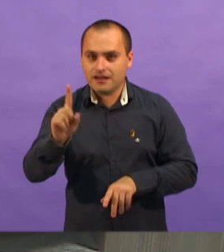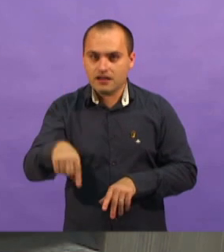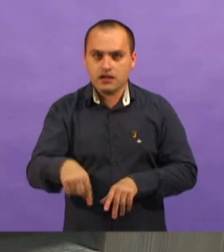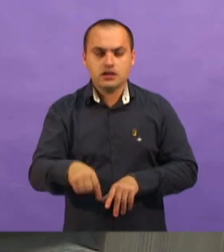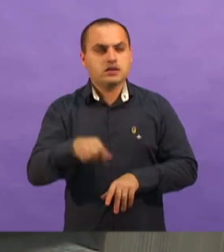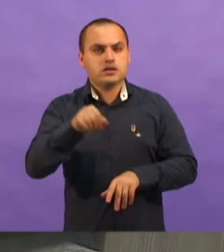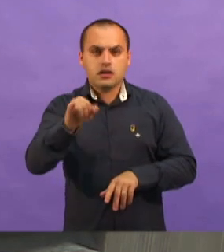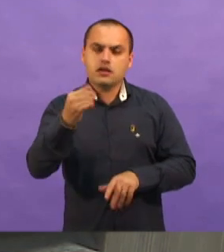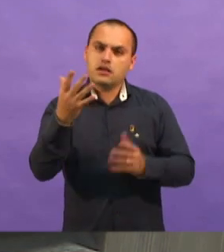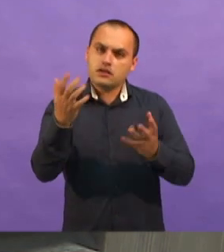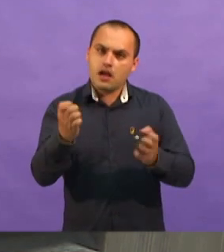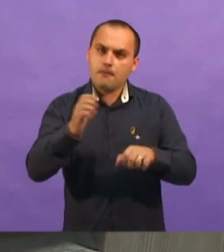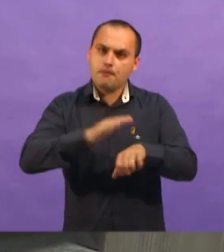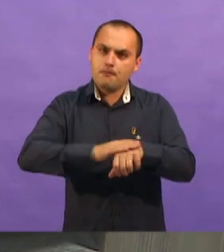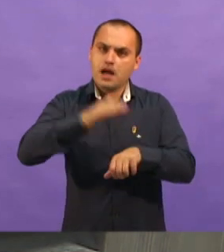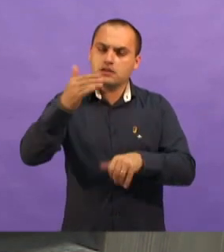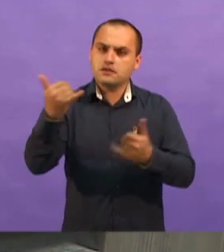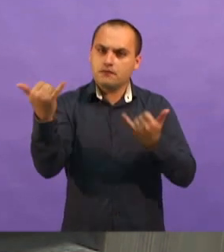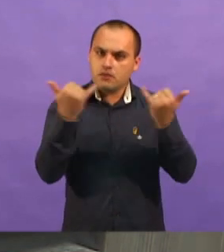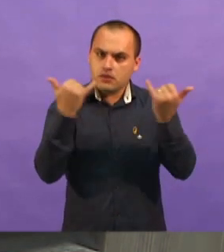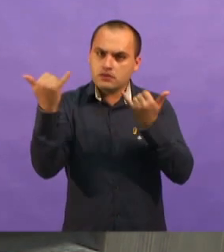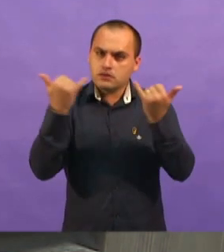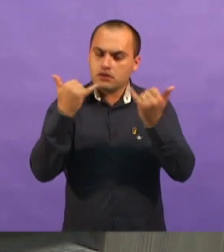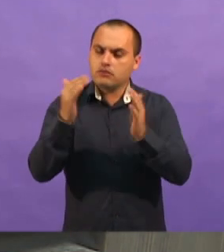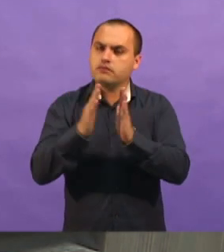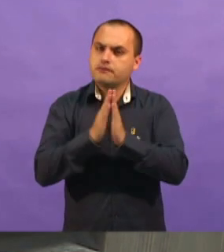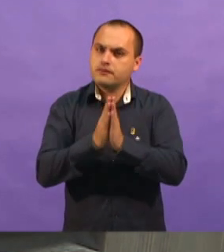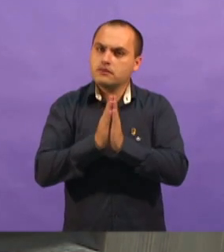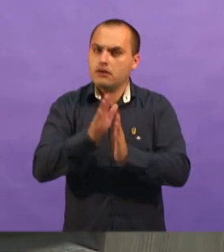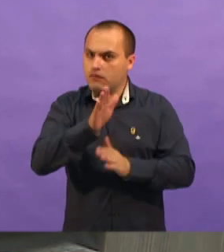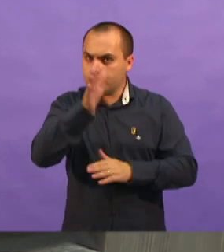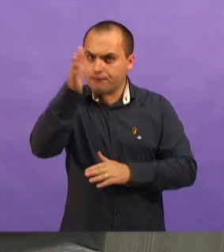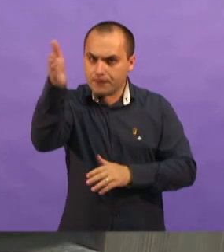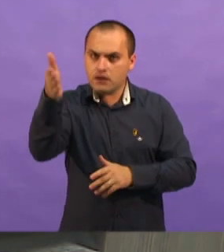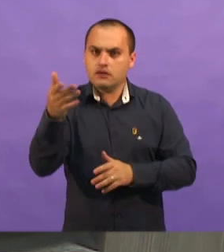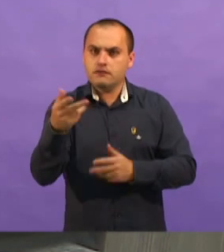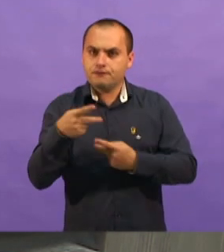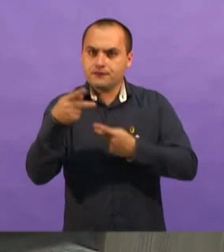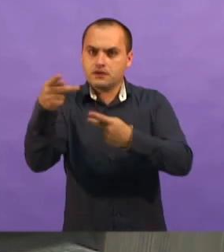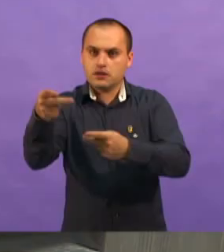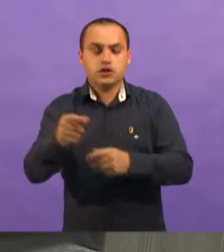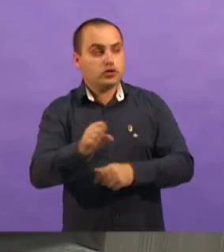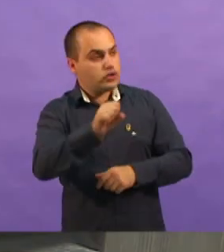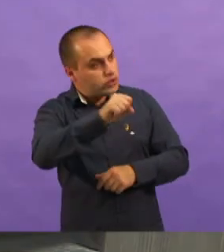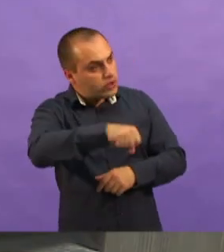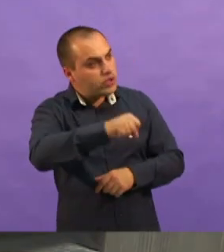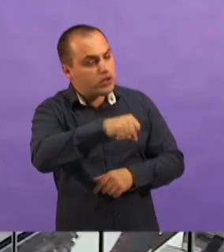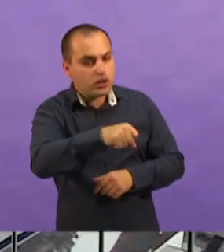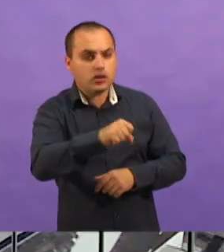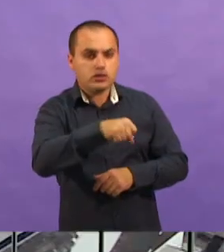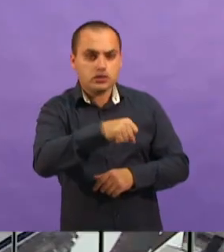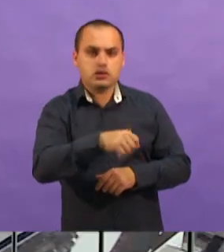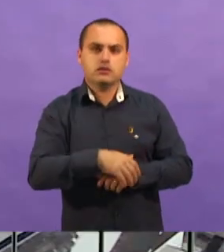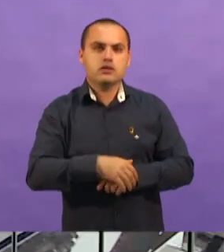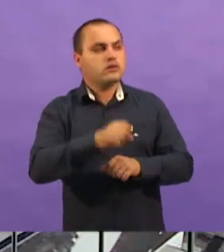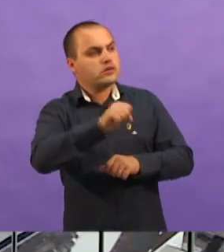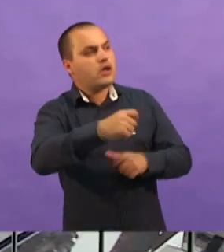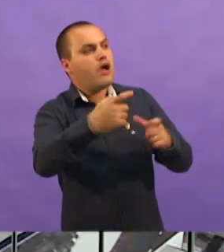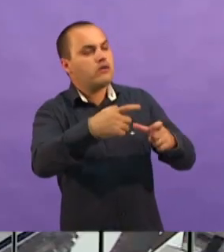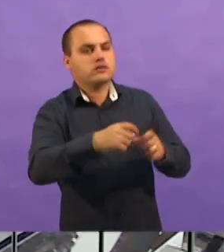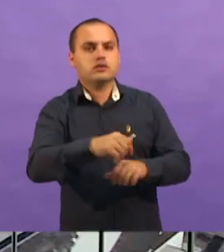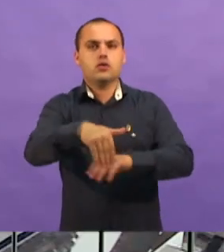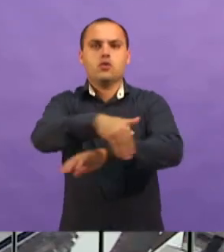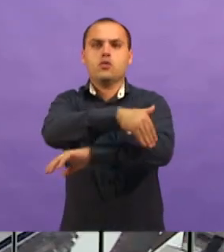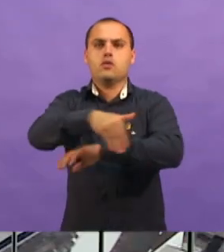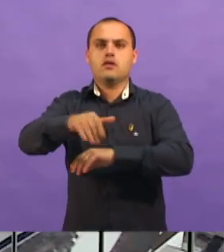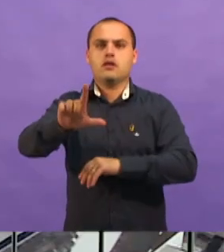mais informações também pode visitar até o Centro de Documentação Histórica. Seria uma honra receber as pessoas. Onde que fica localizado? Na Rua Lauro